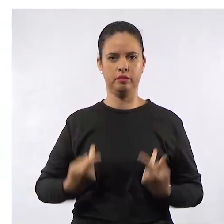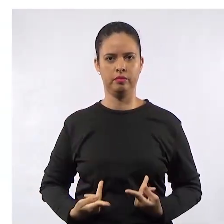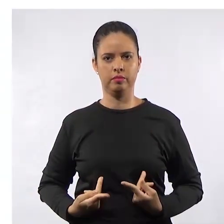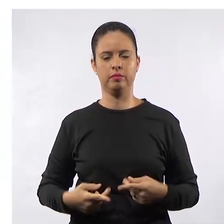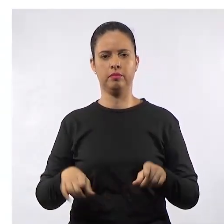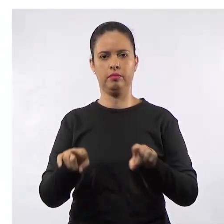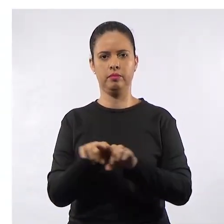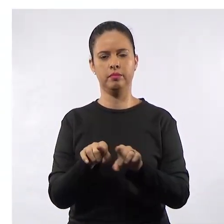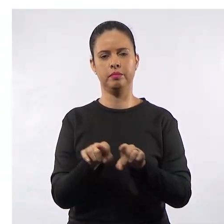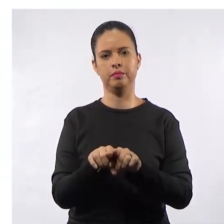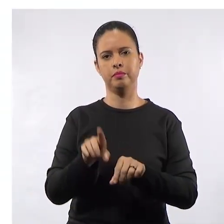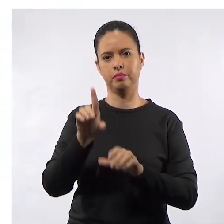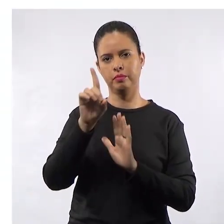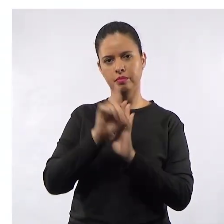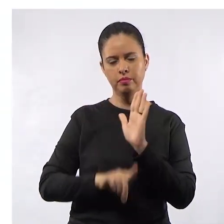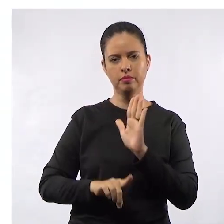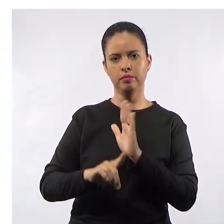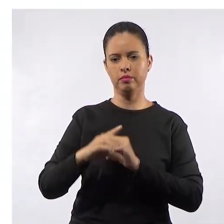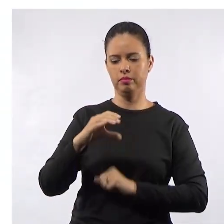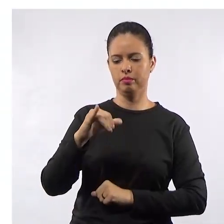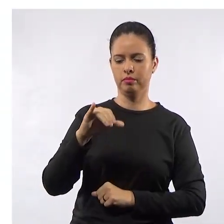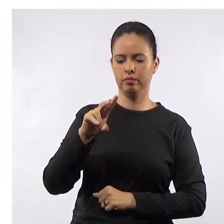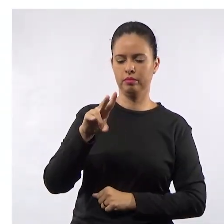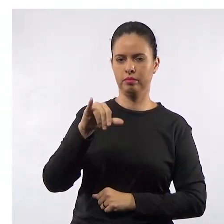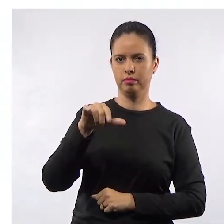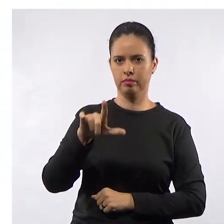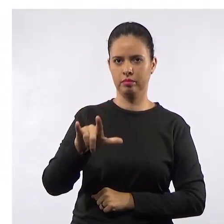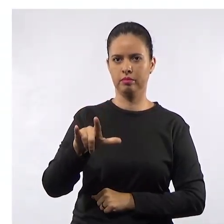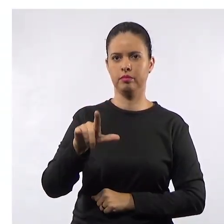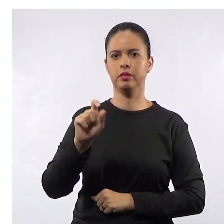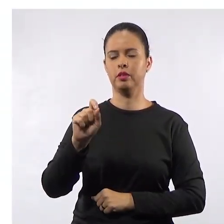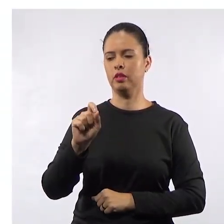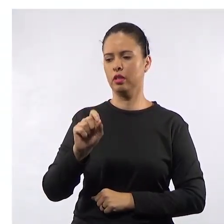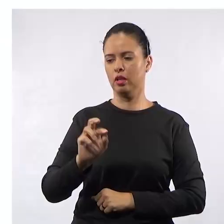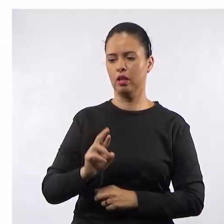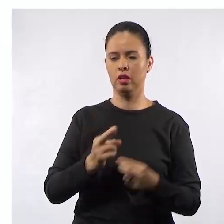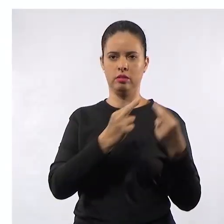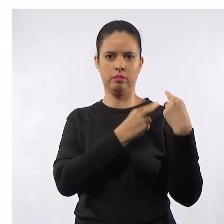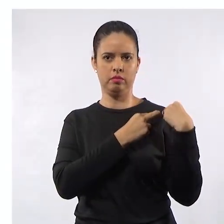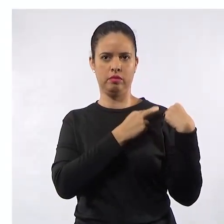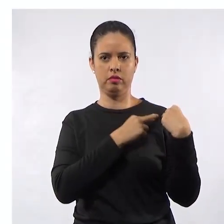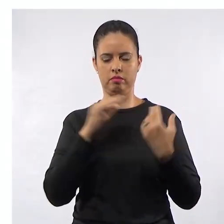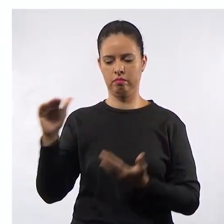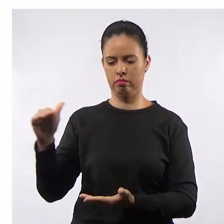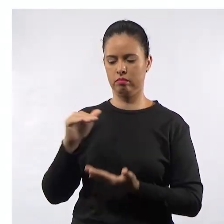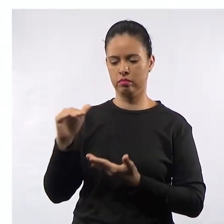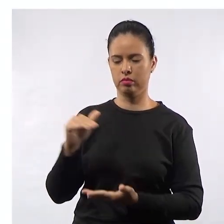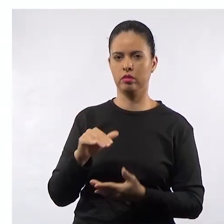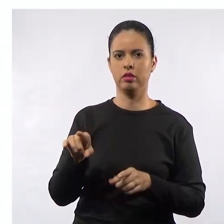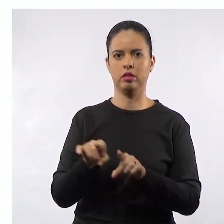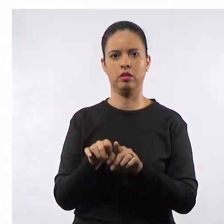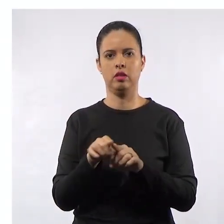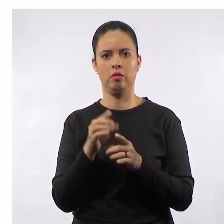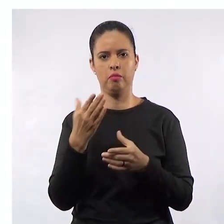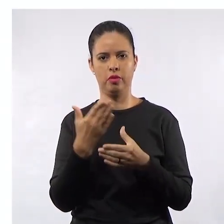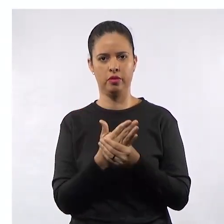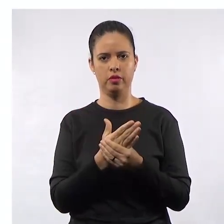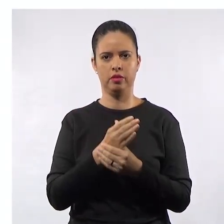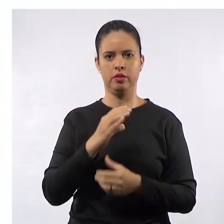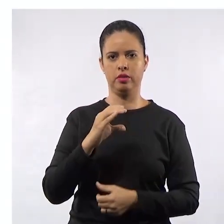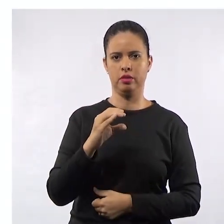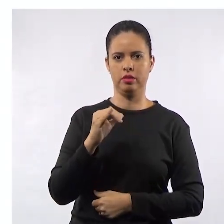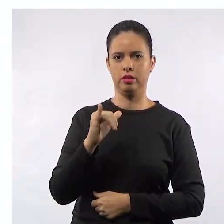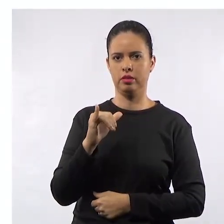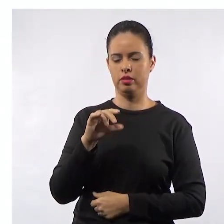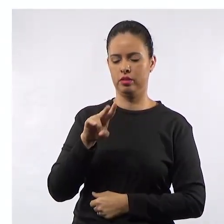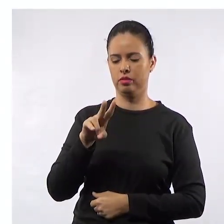está falando ali da responsabilidade do fornecedor. Quando a gente vê lá questões de processo civil, é quando ele fala ali do ônus